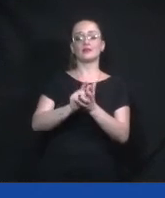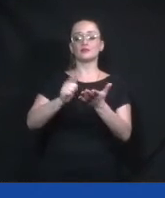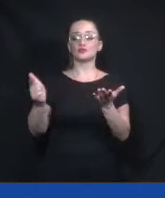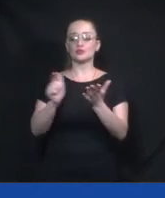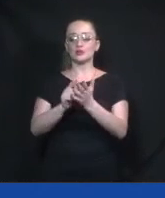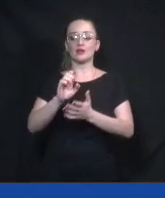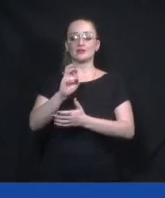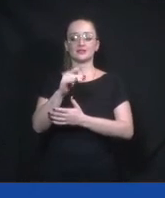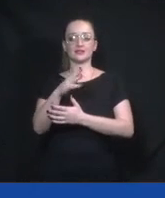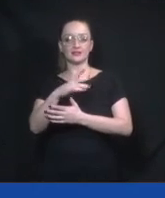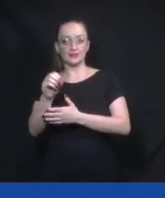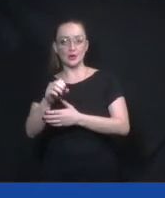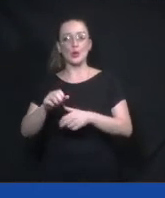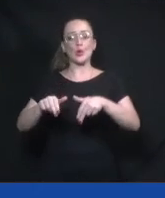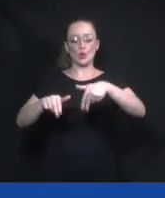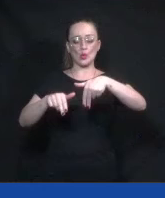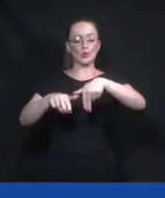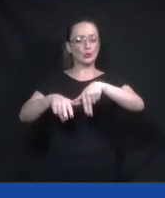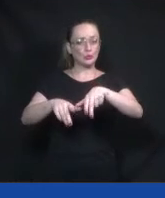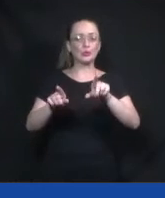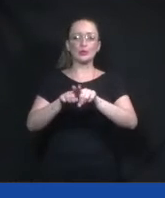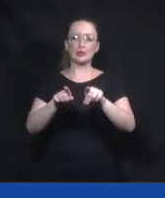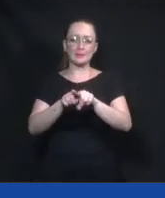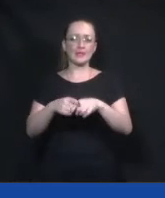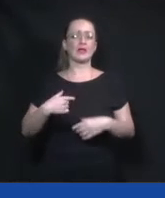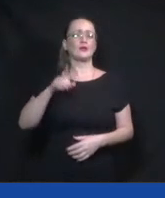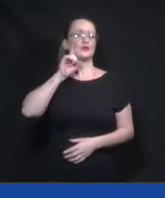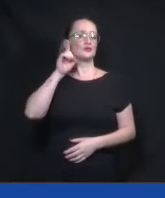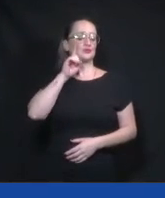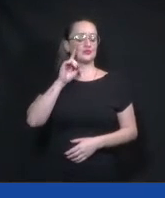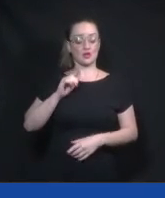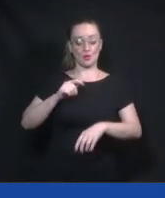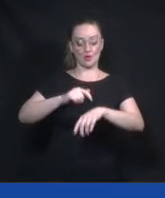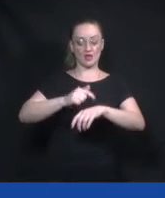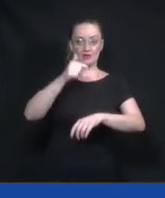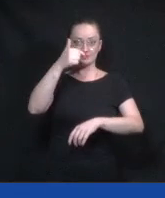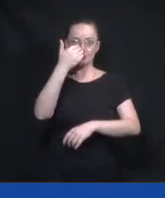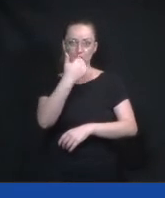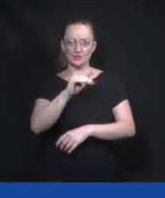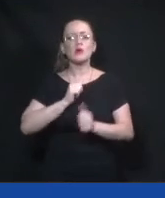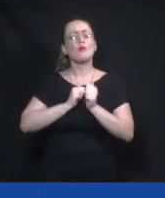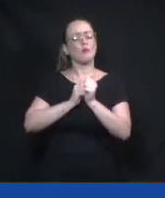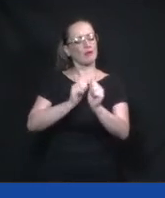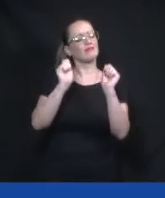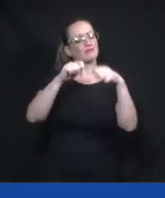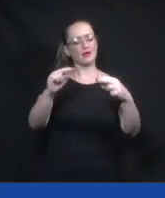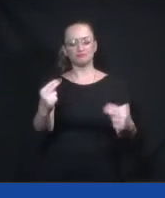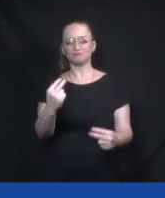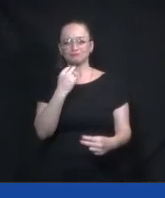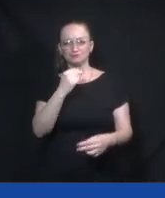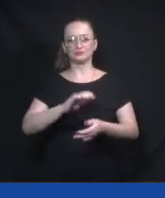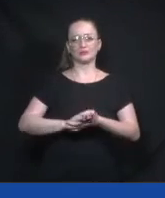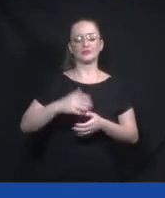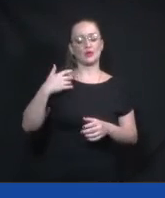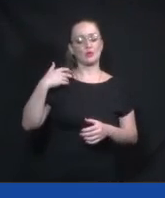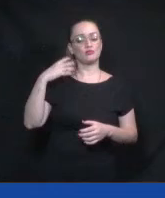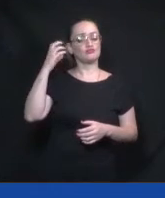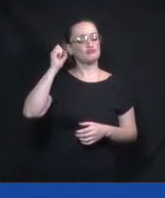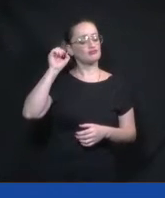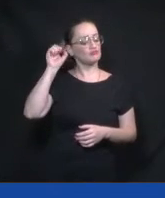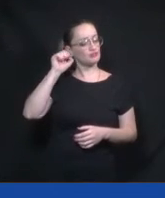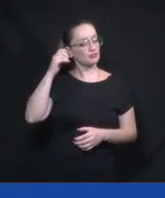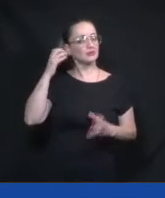no Jornal da USP no Ar, diariamente, às 7:30 da manhã, lá você pode acompanhar a repercussão das notícias do dia.